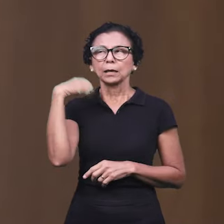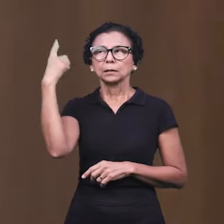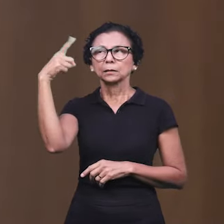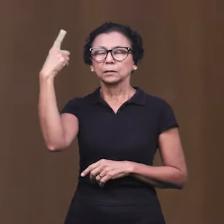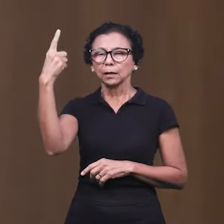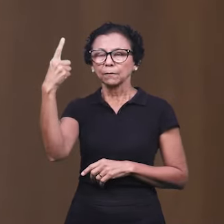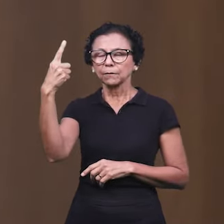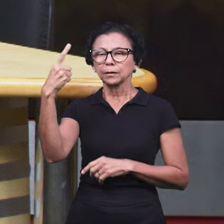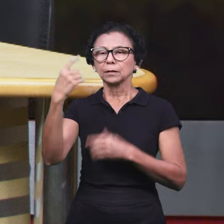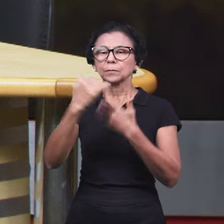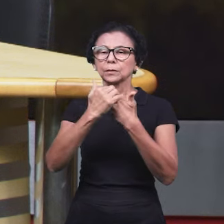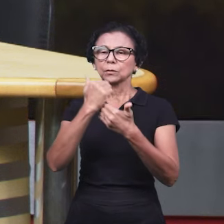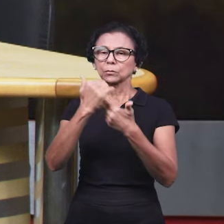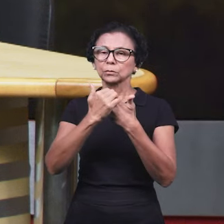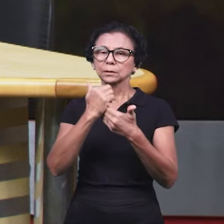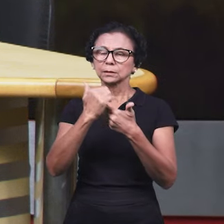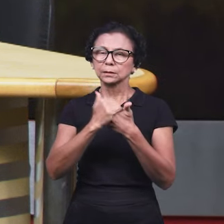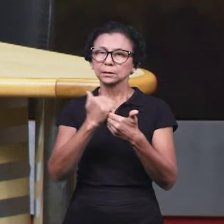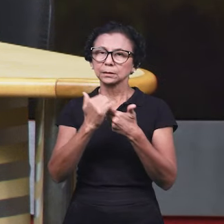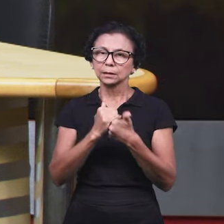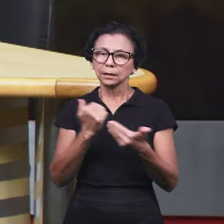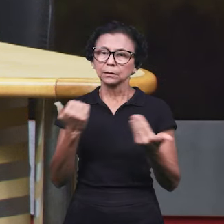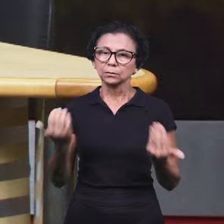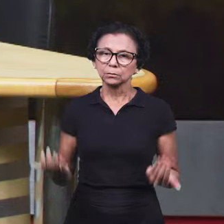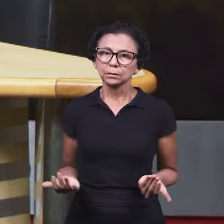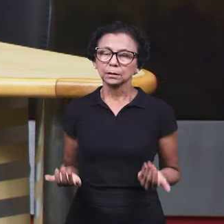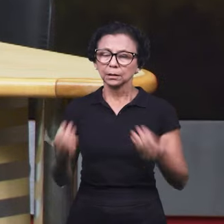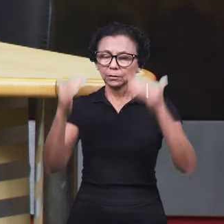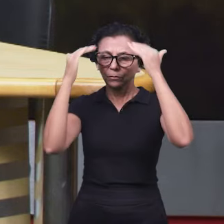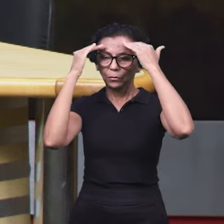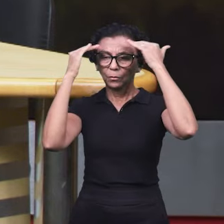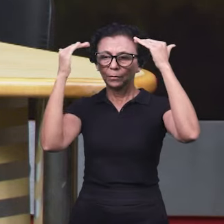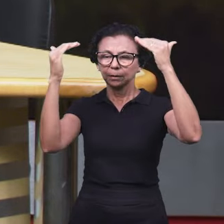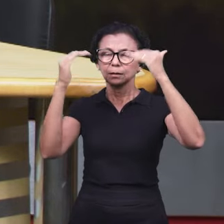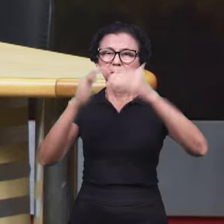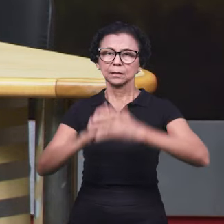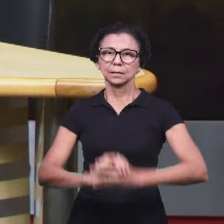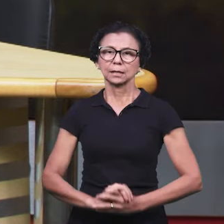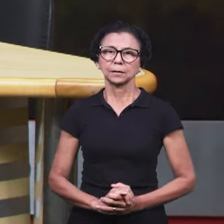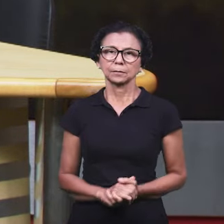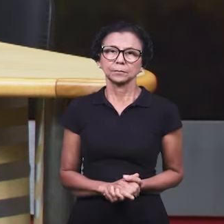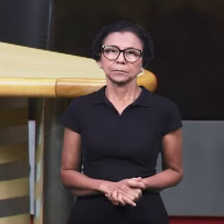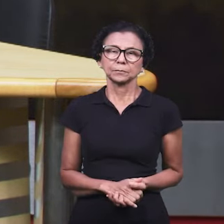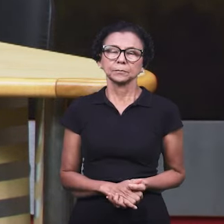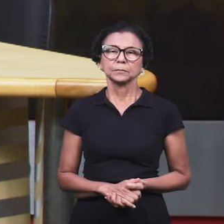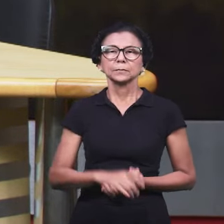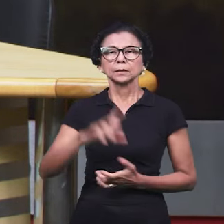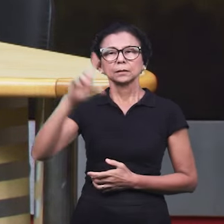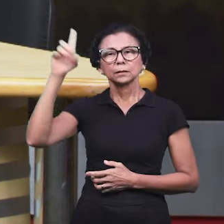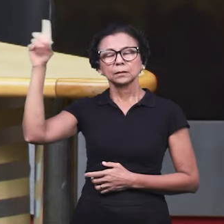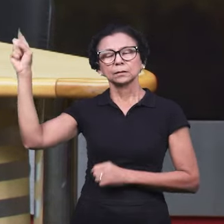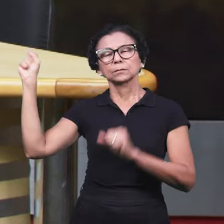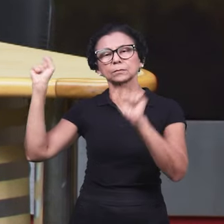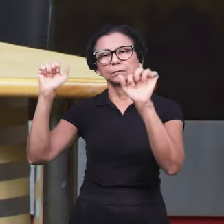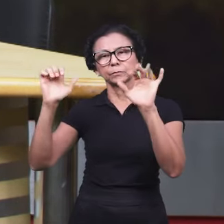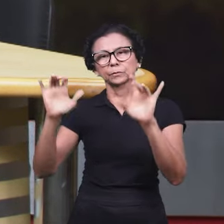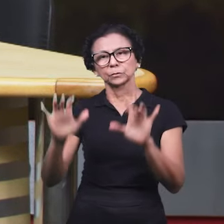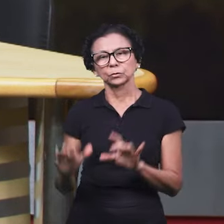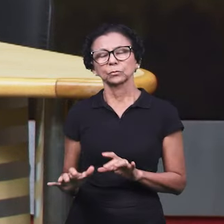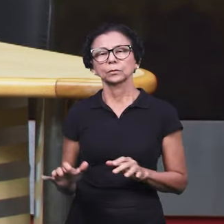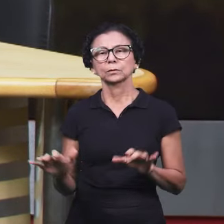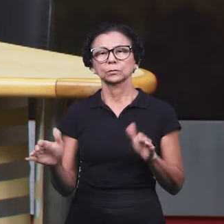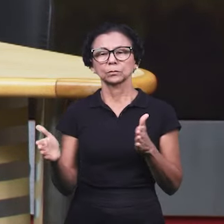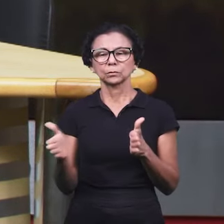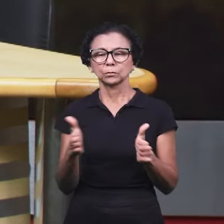pessoas com sabedoria e Deus o fez Honrar porque o filho ouviu ali as orientações do pai